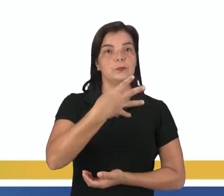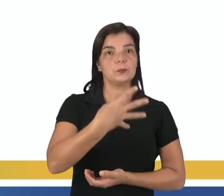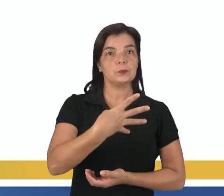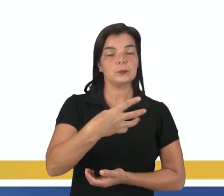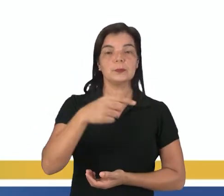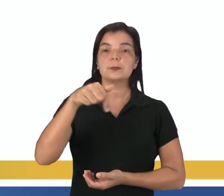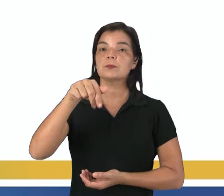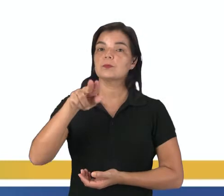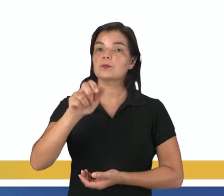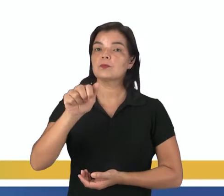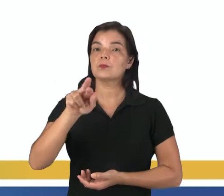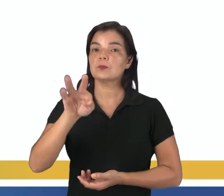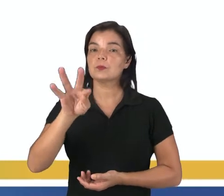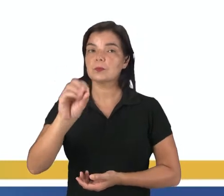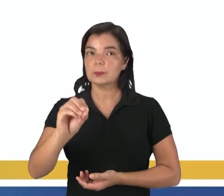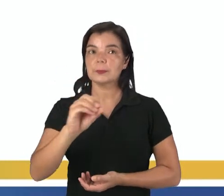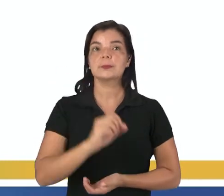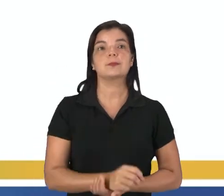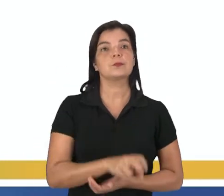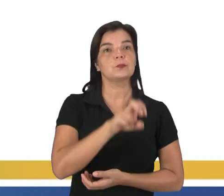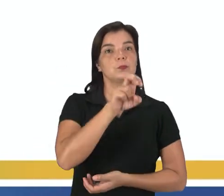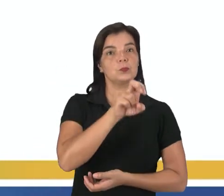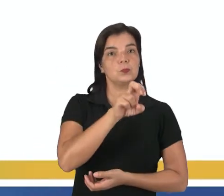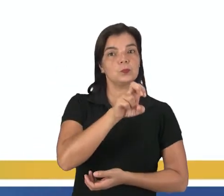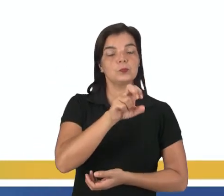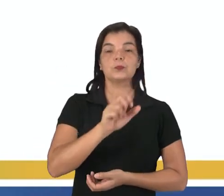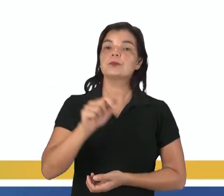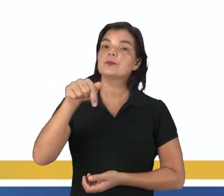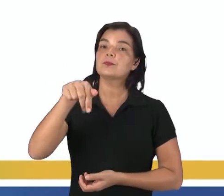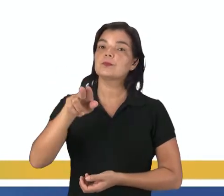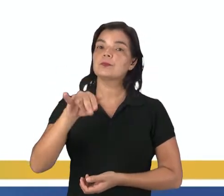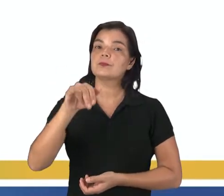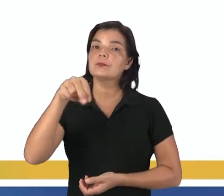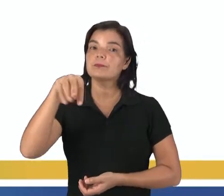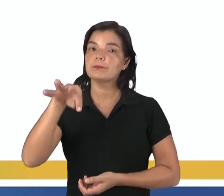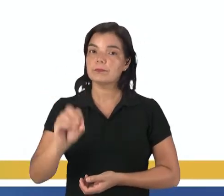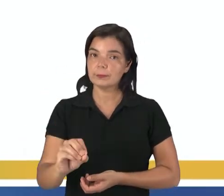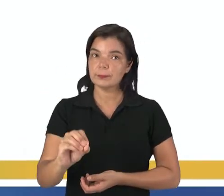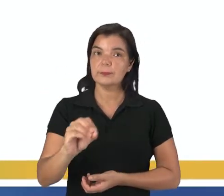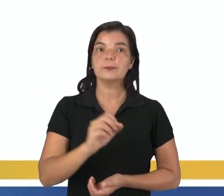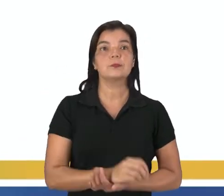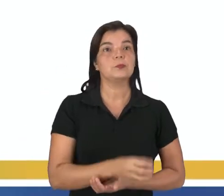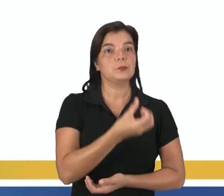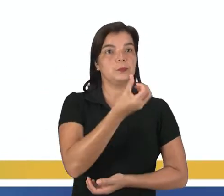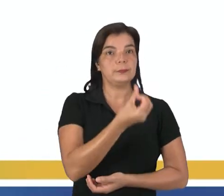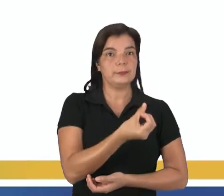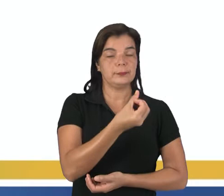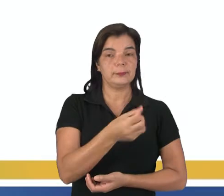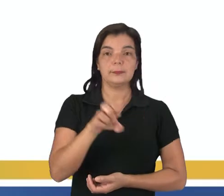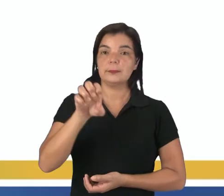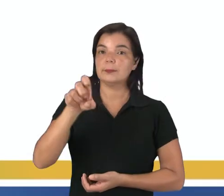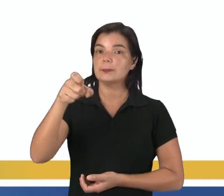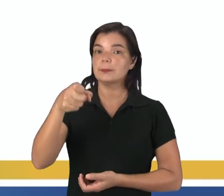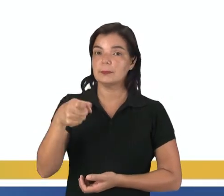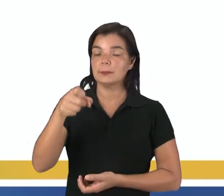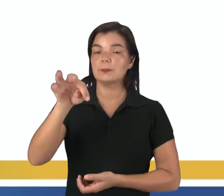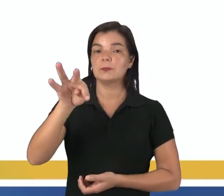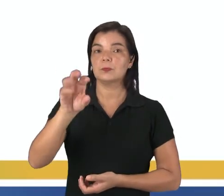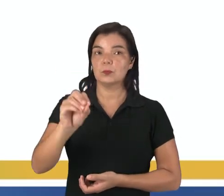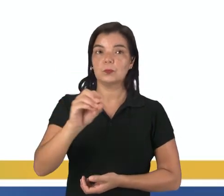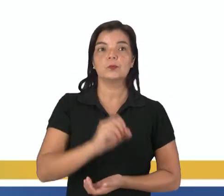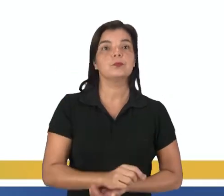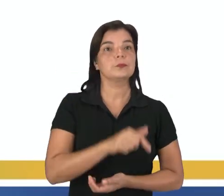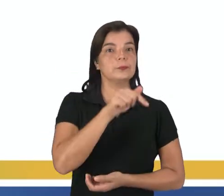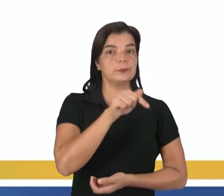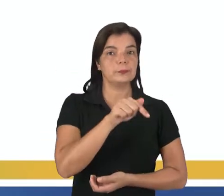for 4, lemos quarto. Quando for 5, lemos quinto. Quando for 6, lemos